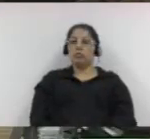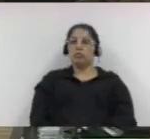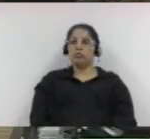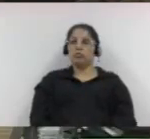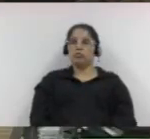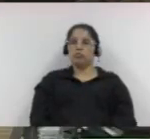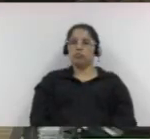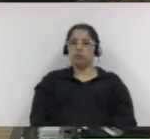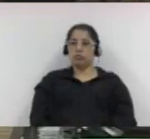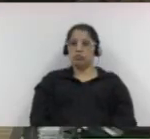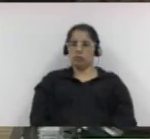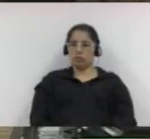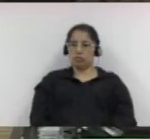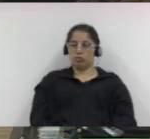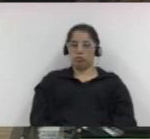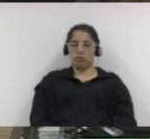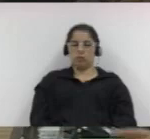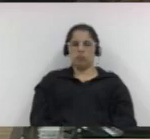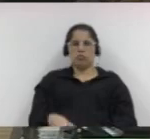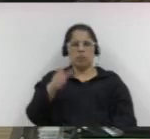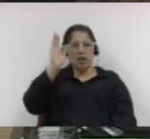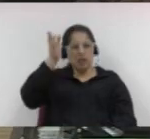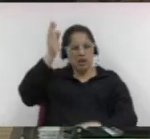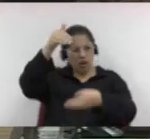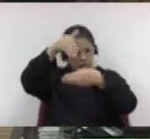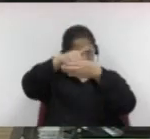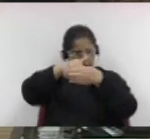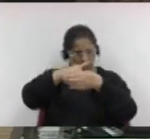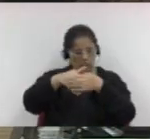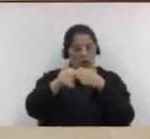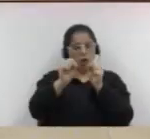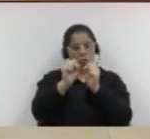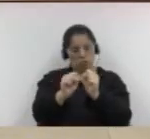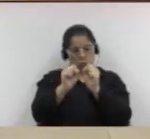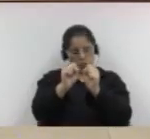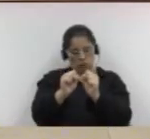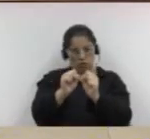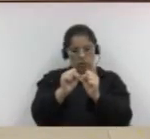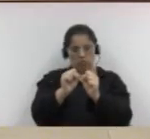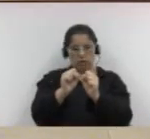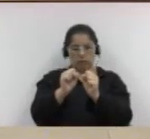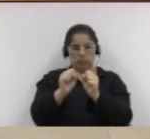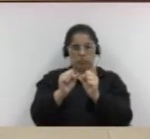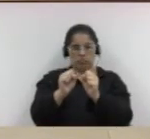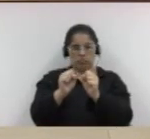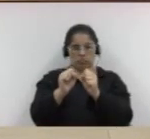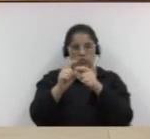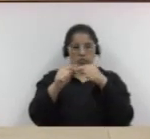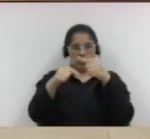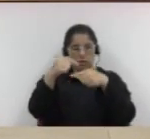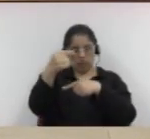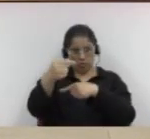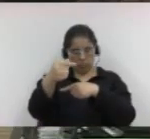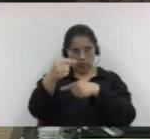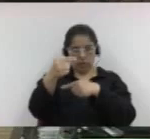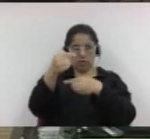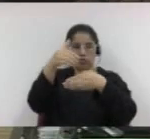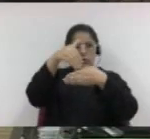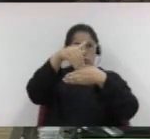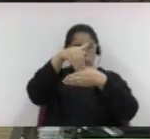Questão de ordem, presidente. Mas já está em votação, pode? Já está em votação. Após o senhor fala. Em